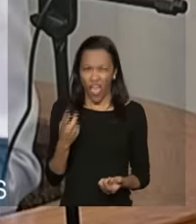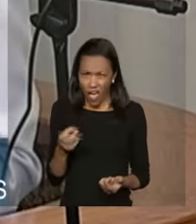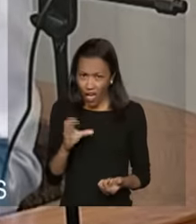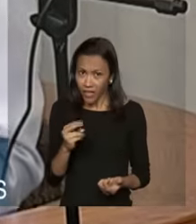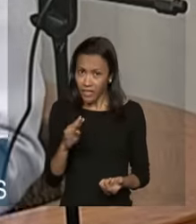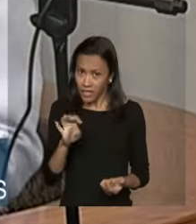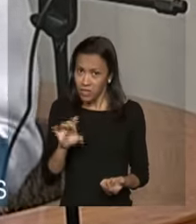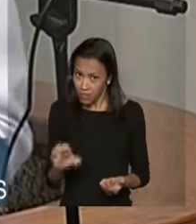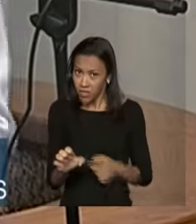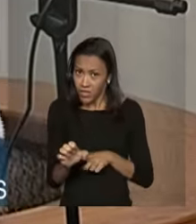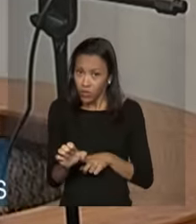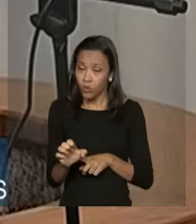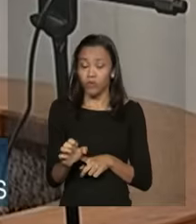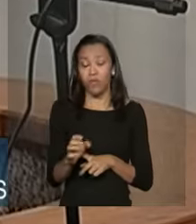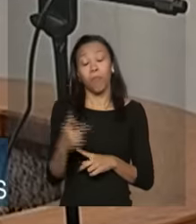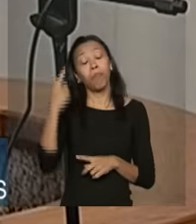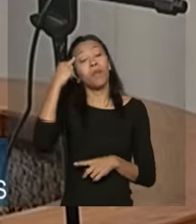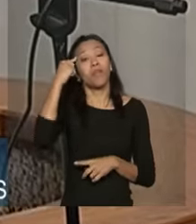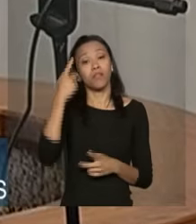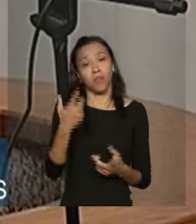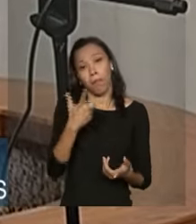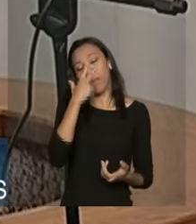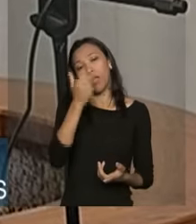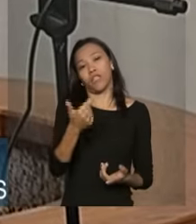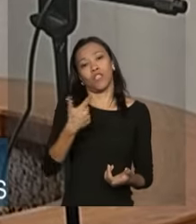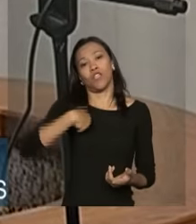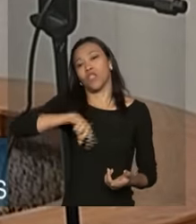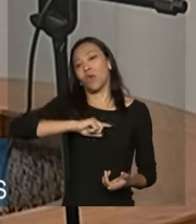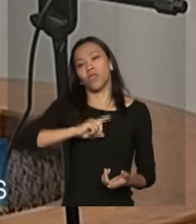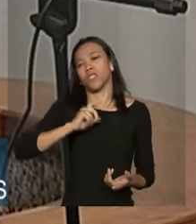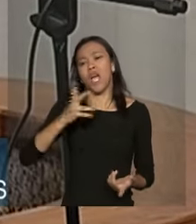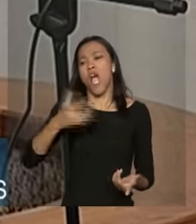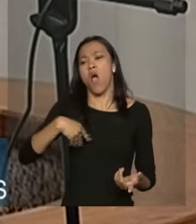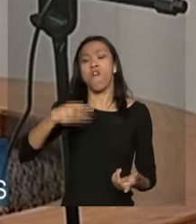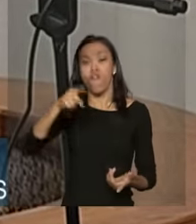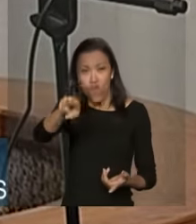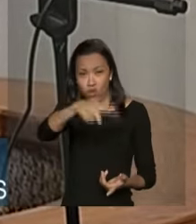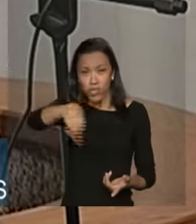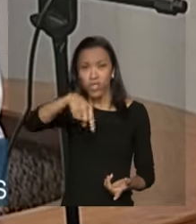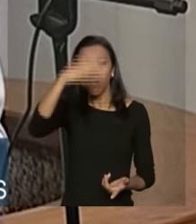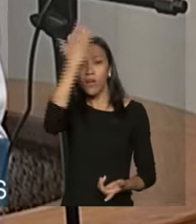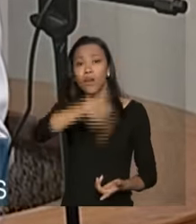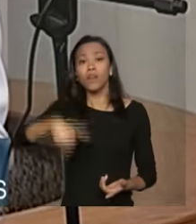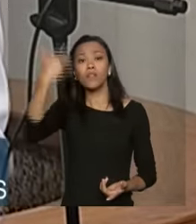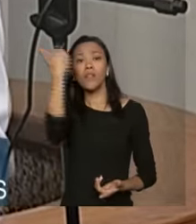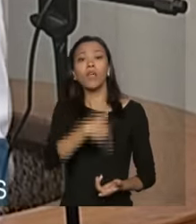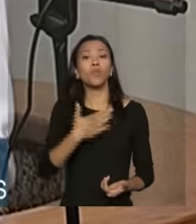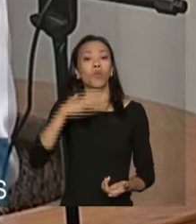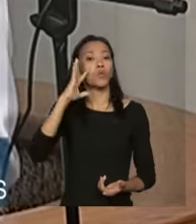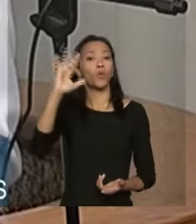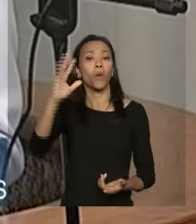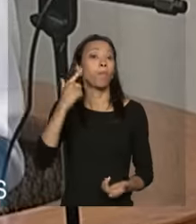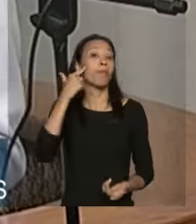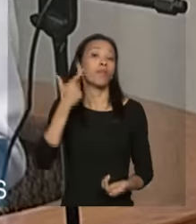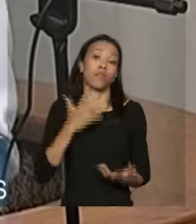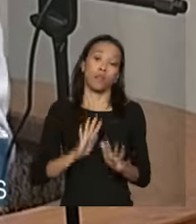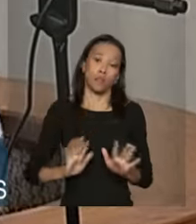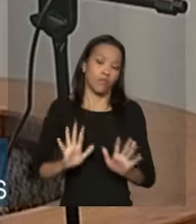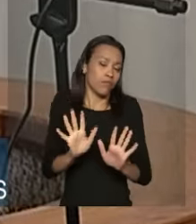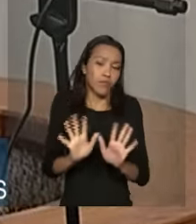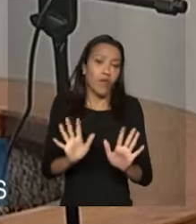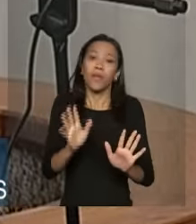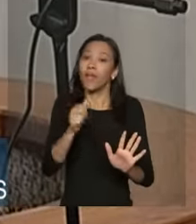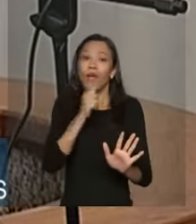terceiro eles acham que nós é que estamos boicotando o sonho deles e quarto efetivamente muitas vezes ainda não